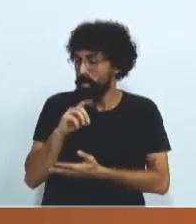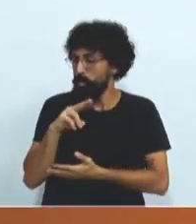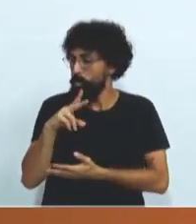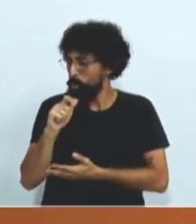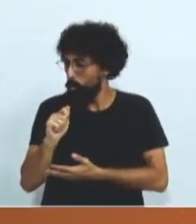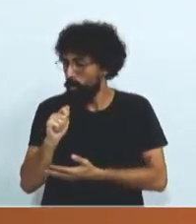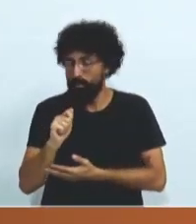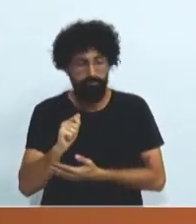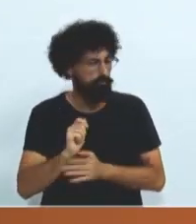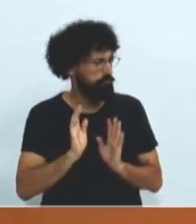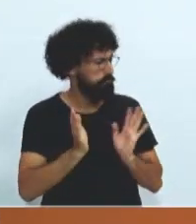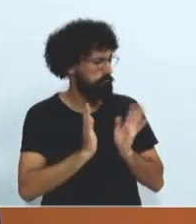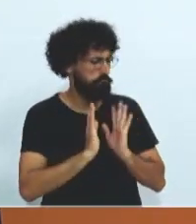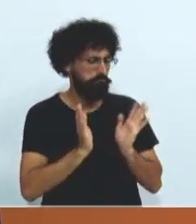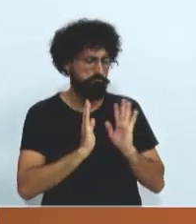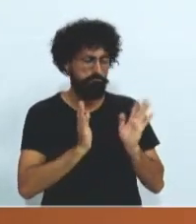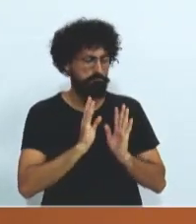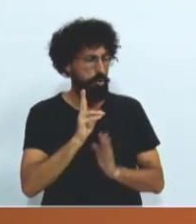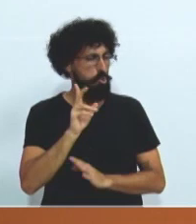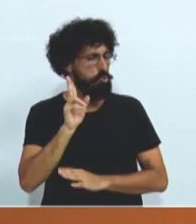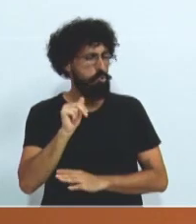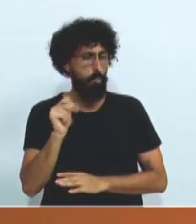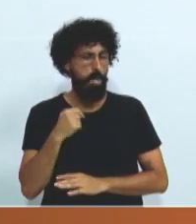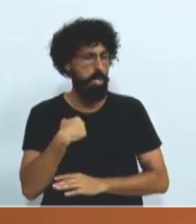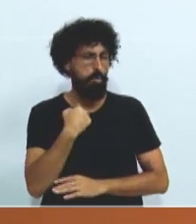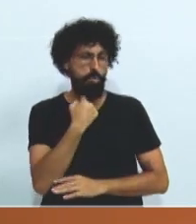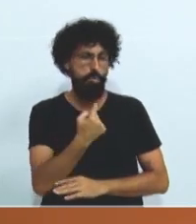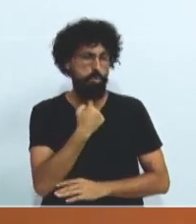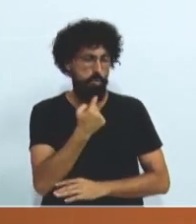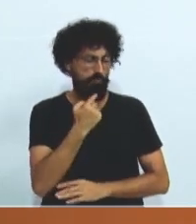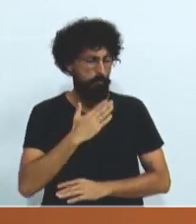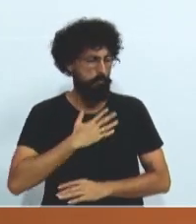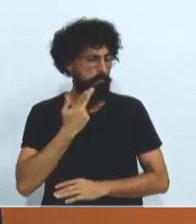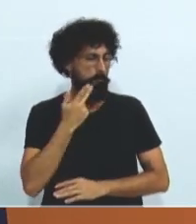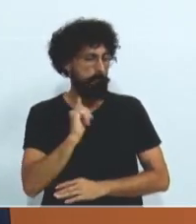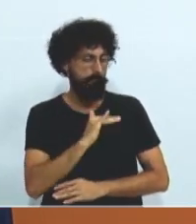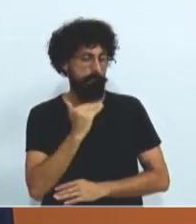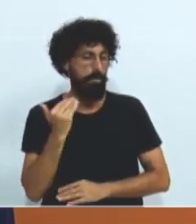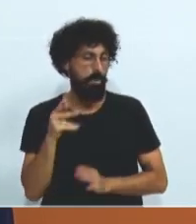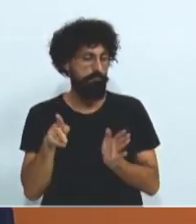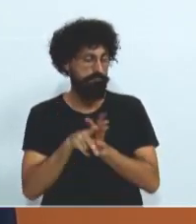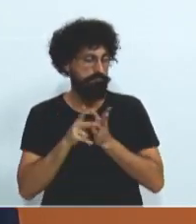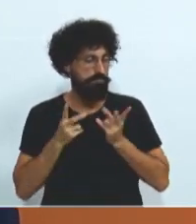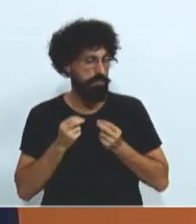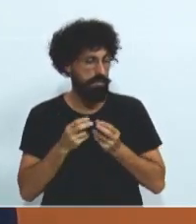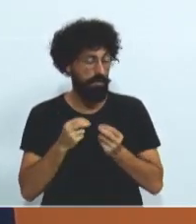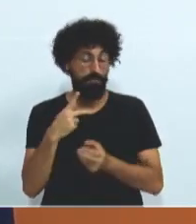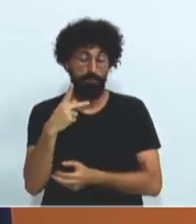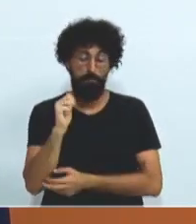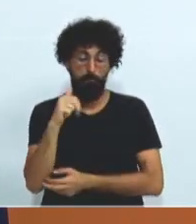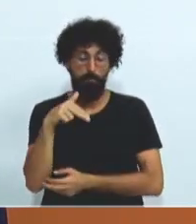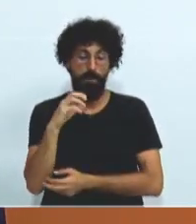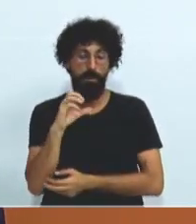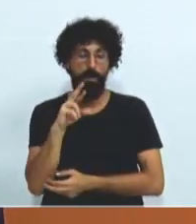tive dúvidas, né? Meu pai, ele faleceu de câncer, foi um câncer de pâncreas, mas